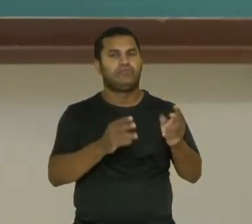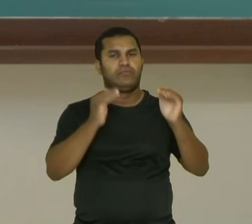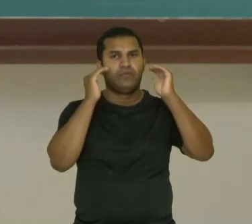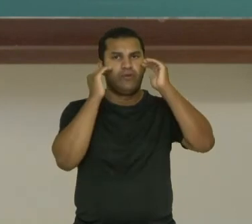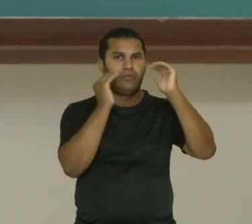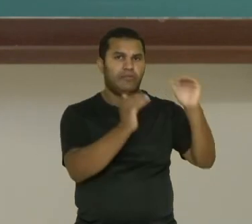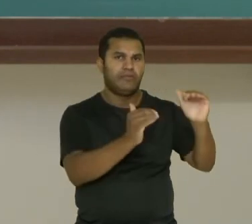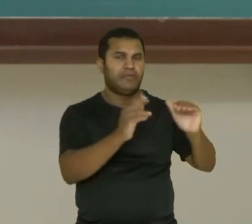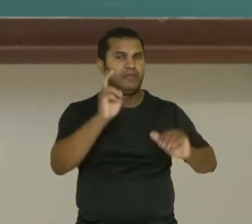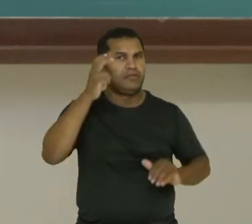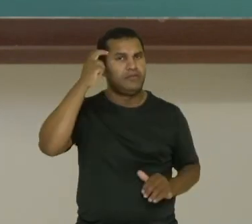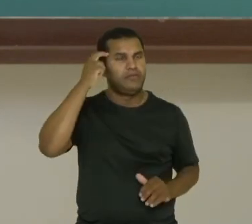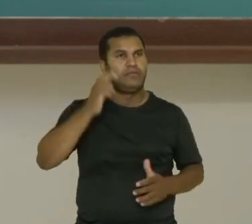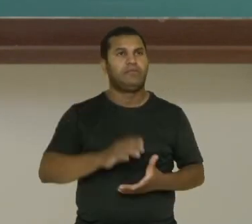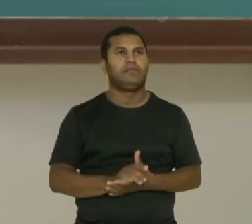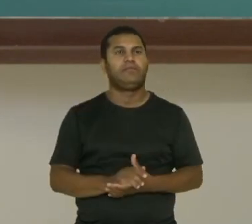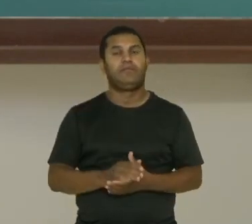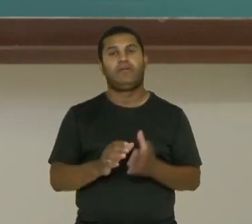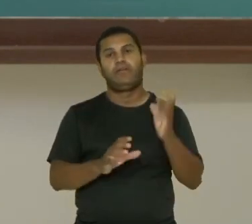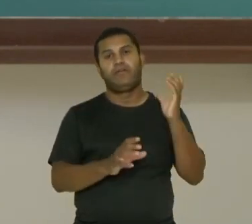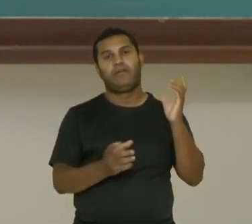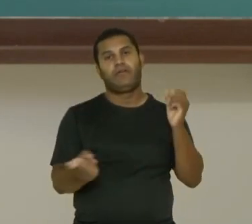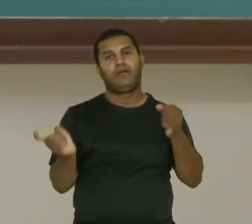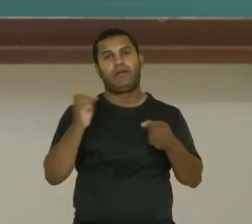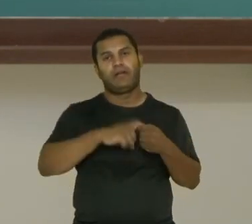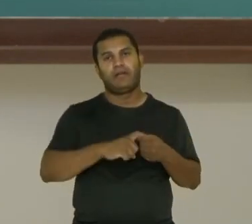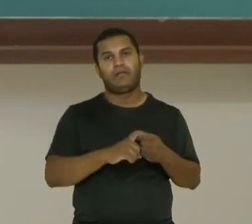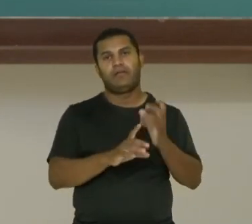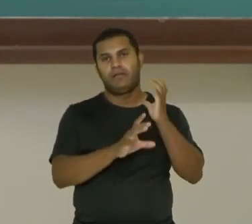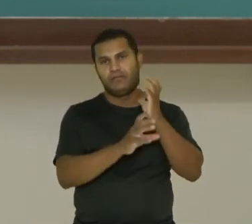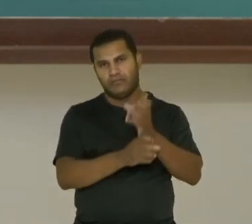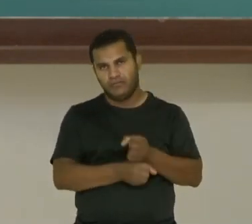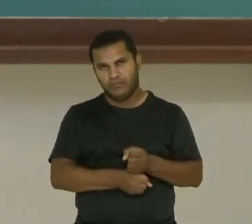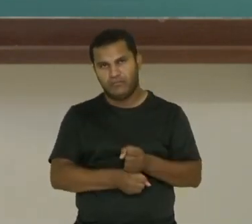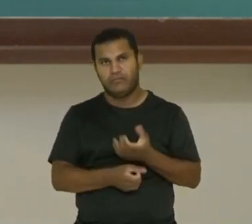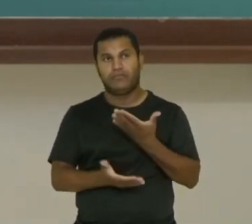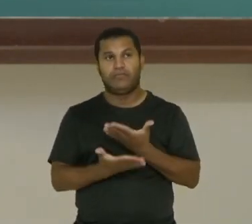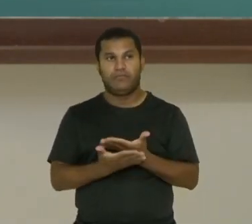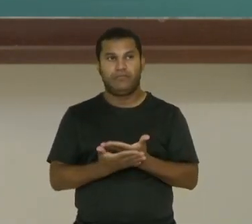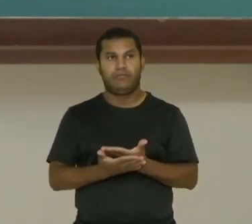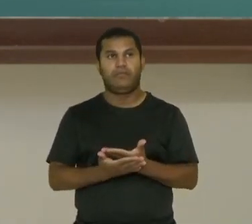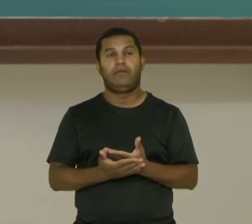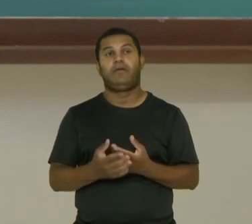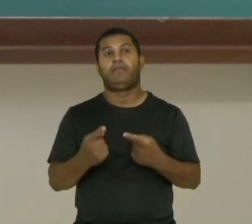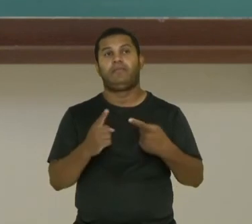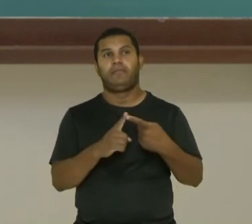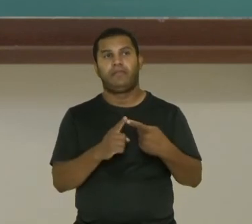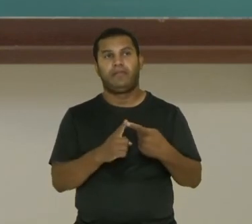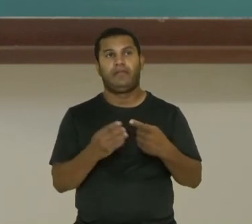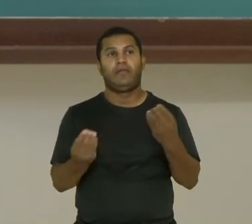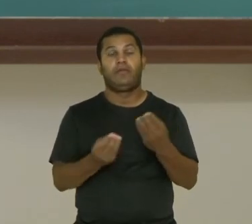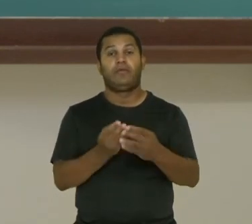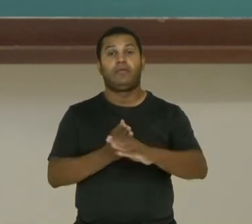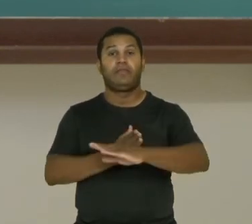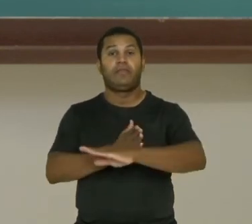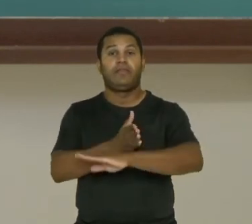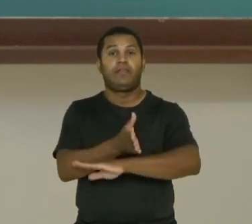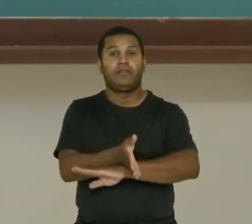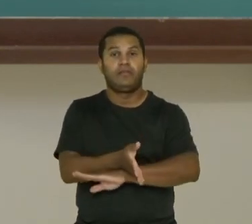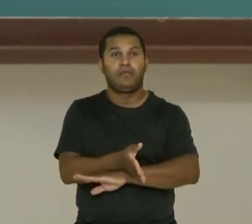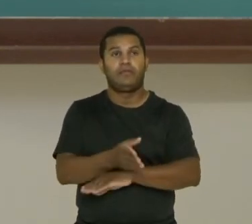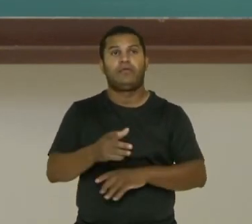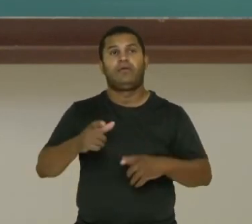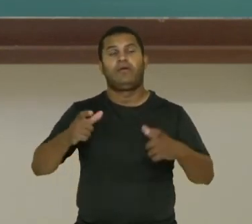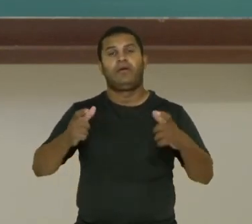aula nós vimos sobre a conquista das terras dos Incas. Vimos que se assemelhou como foi a conquista